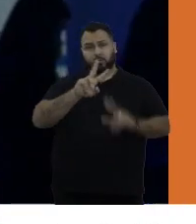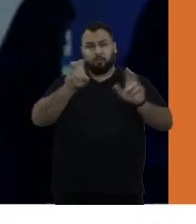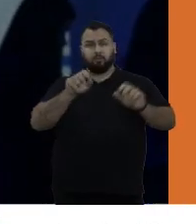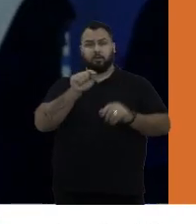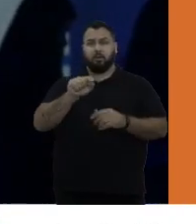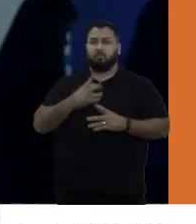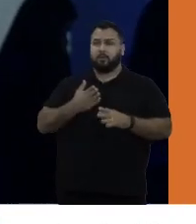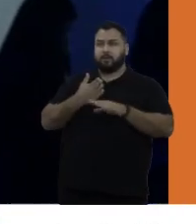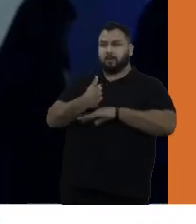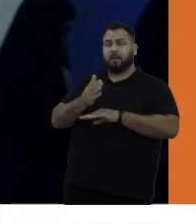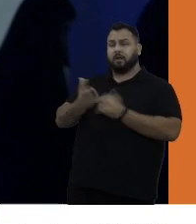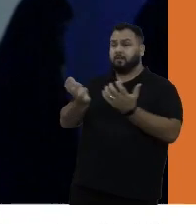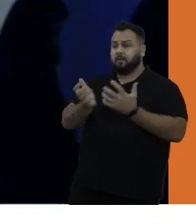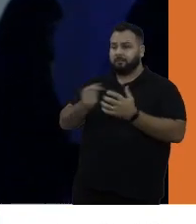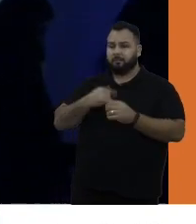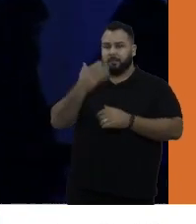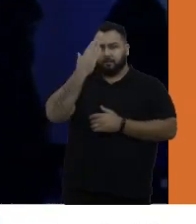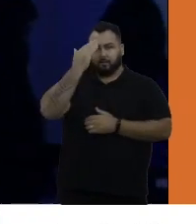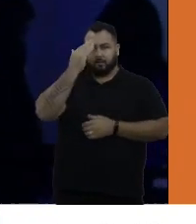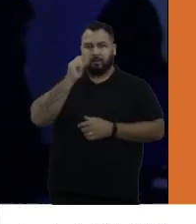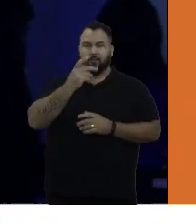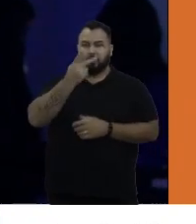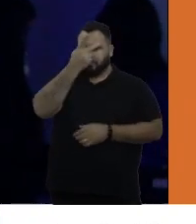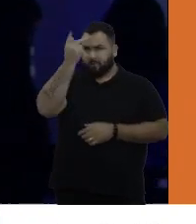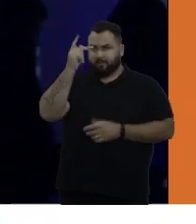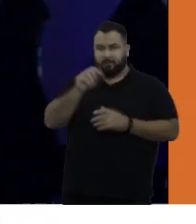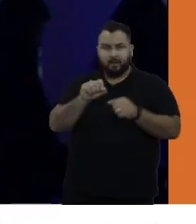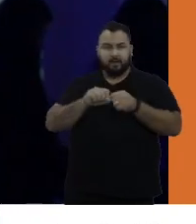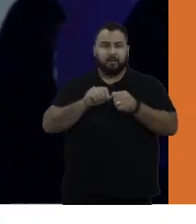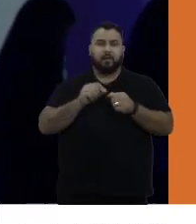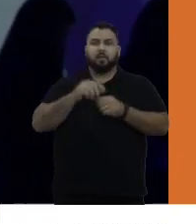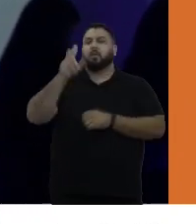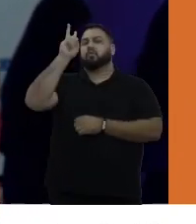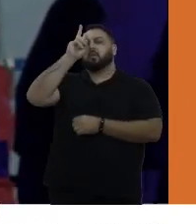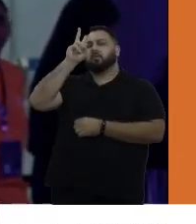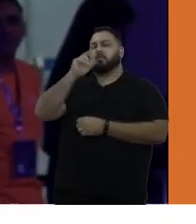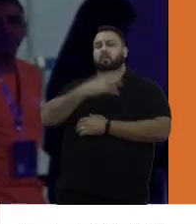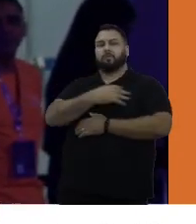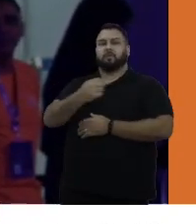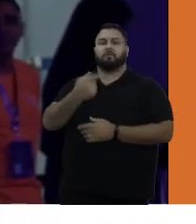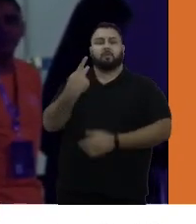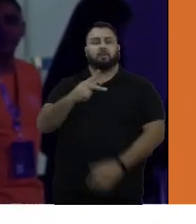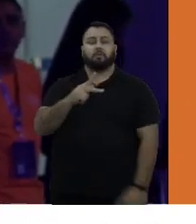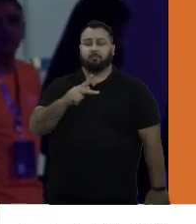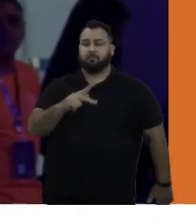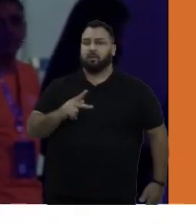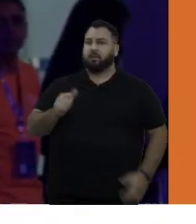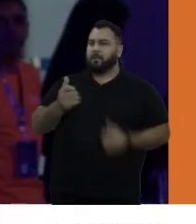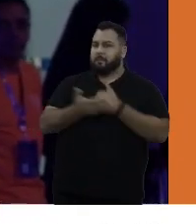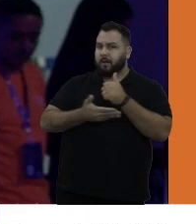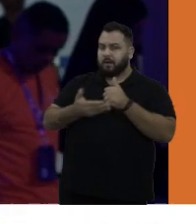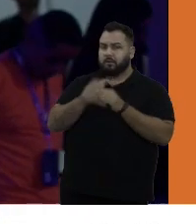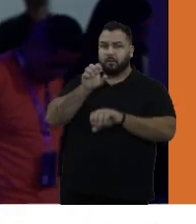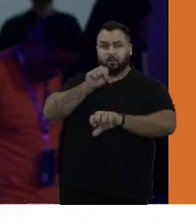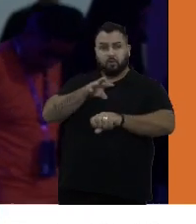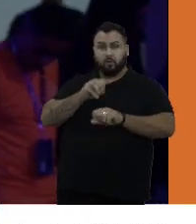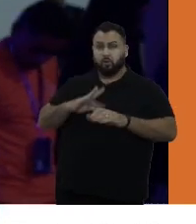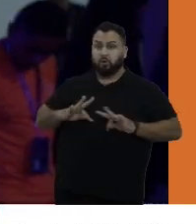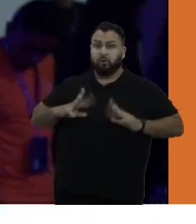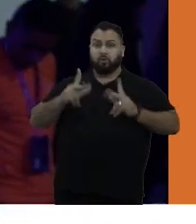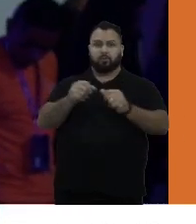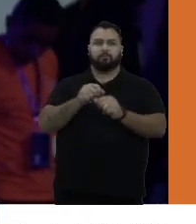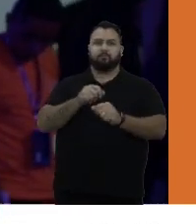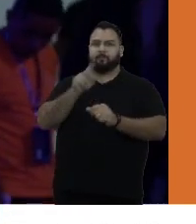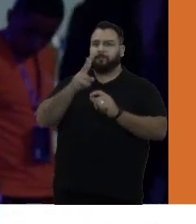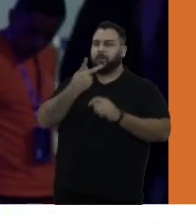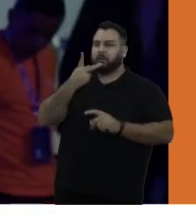eu quero saber quem é a pessoa, o que é que ela faz. Aí ele começou a contar a história dos filhos. E passa muito por esse pilar de educação. Todo mundo cita a educação. Só